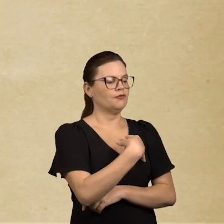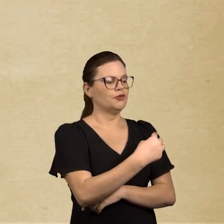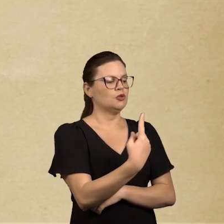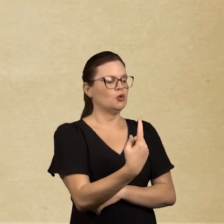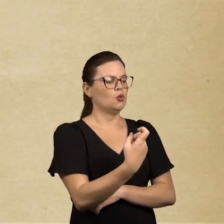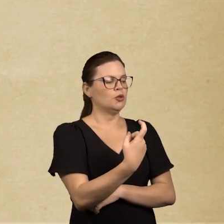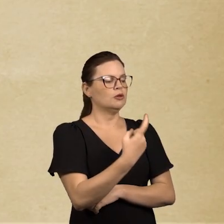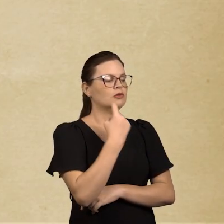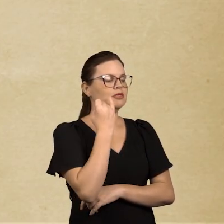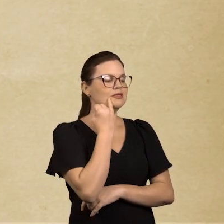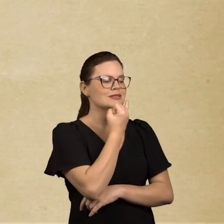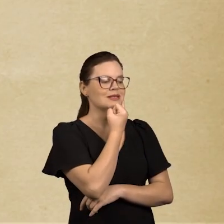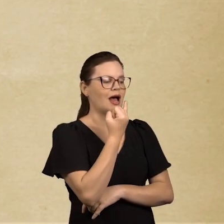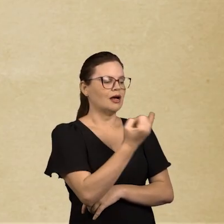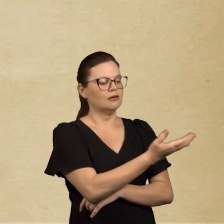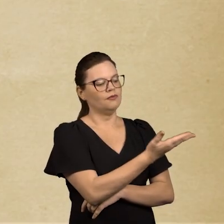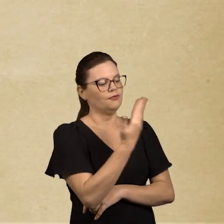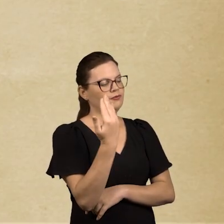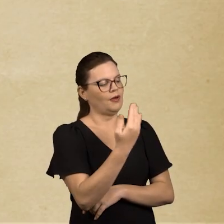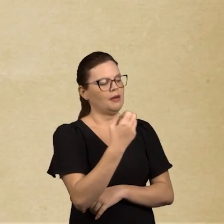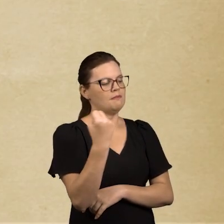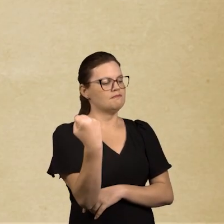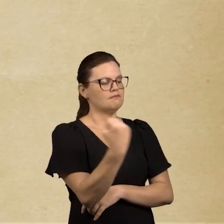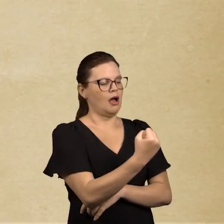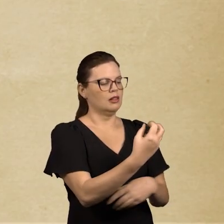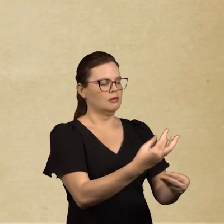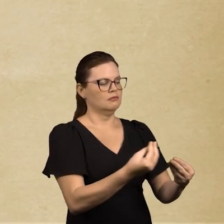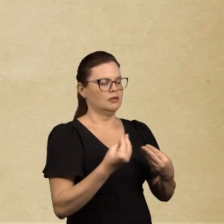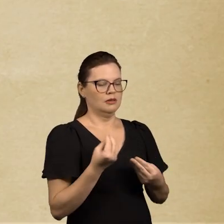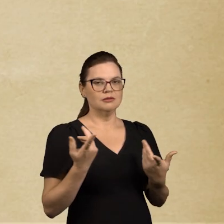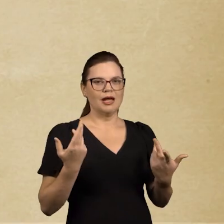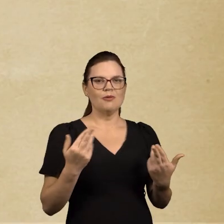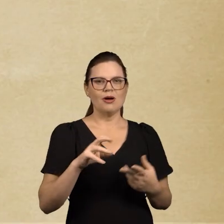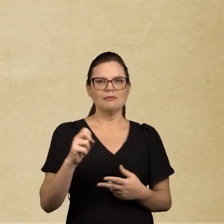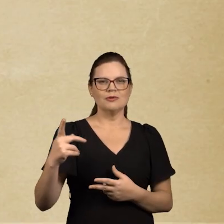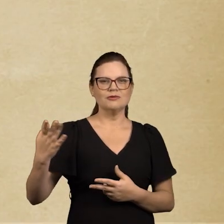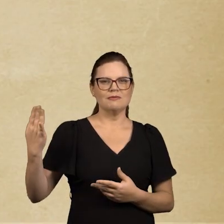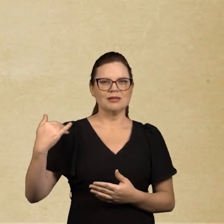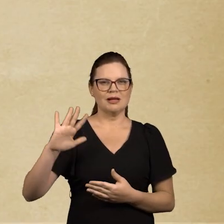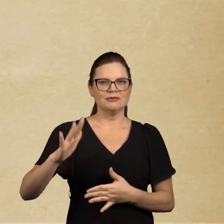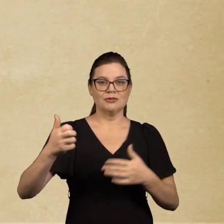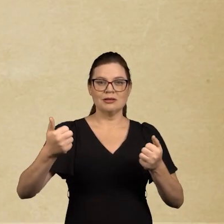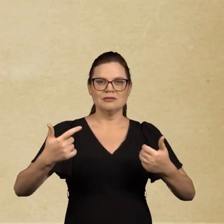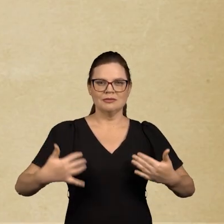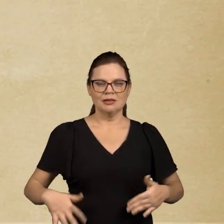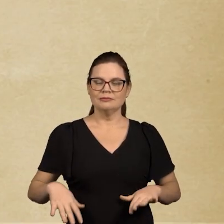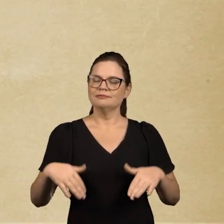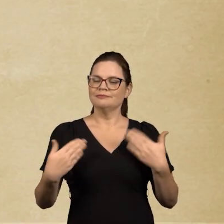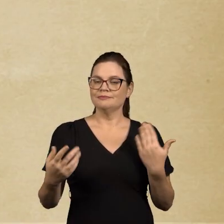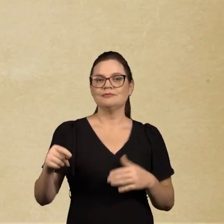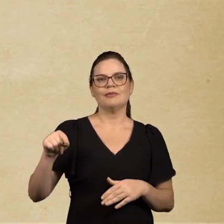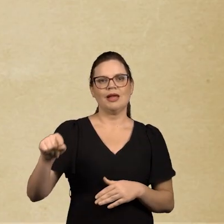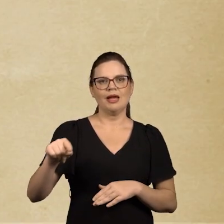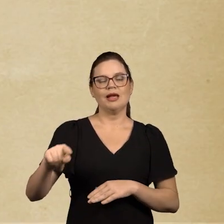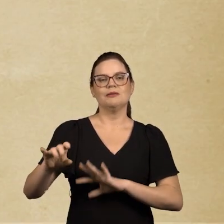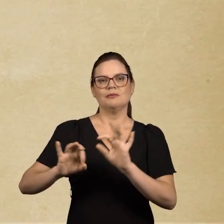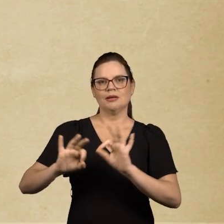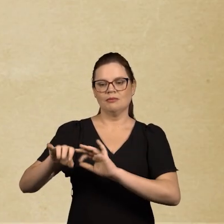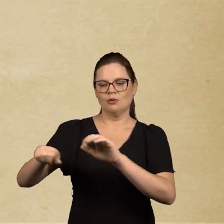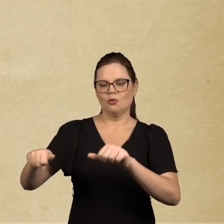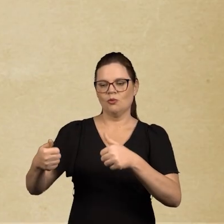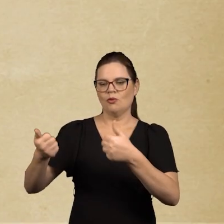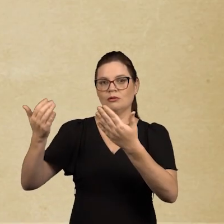o assunto do nosso último episódio, né, e ali ele edifica um altar de adoração ao Senhor.